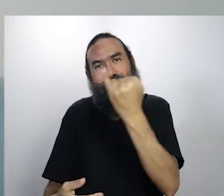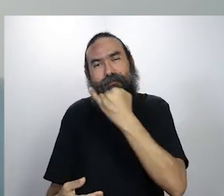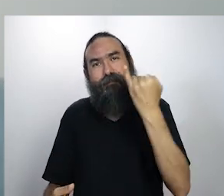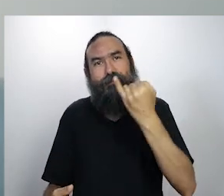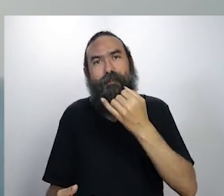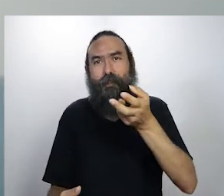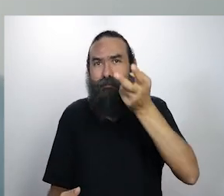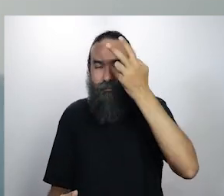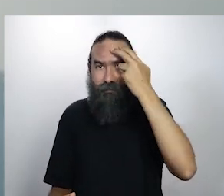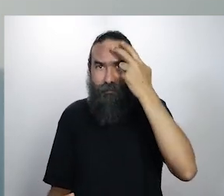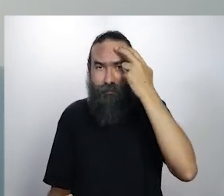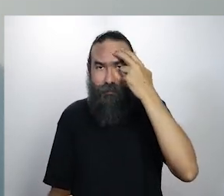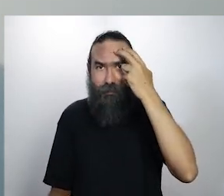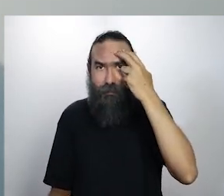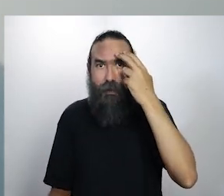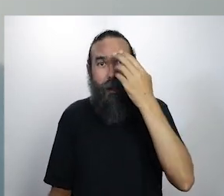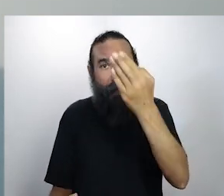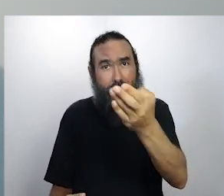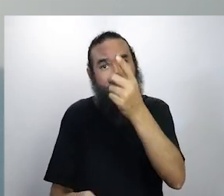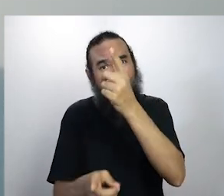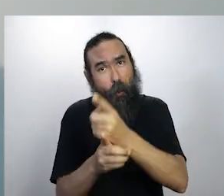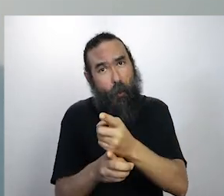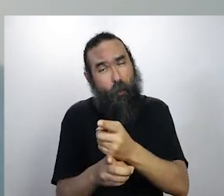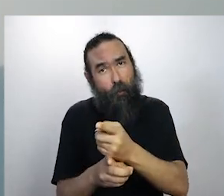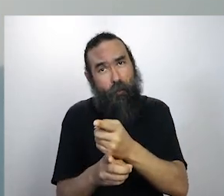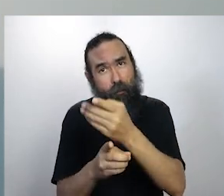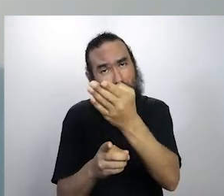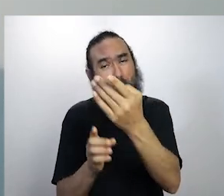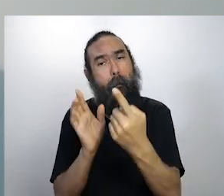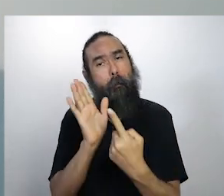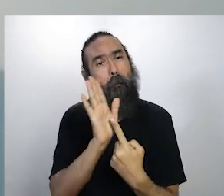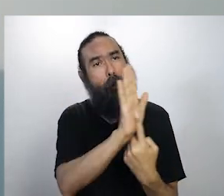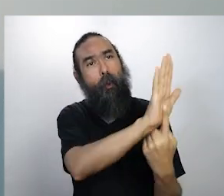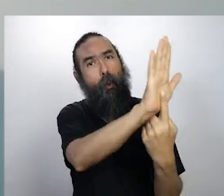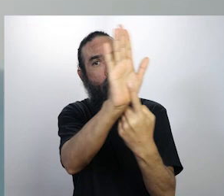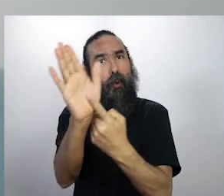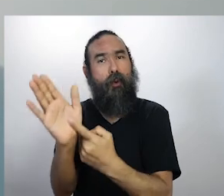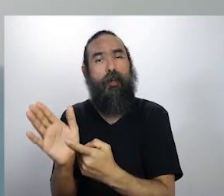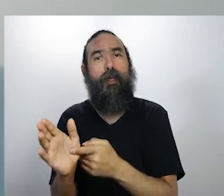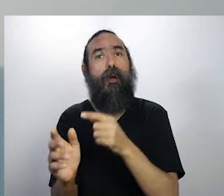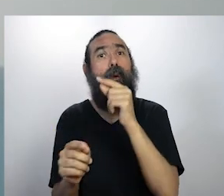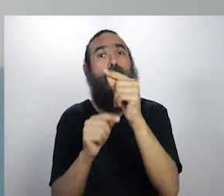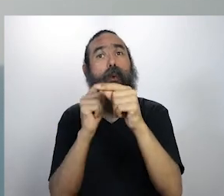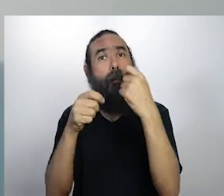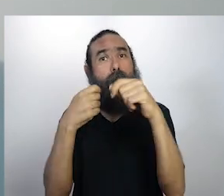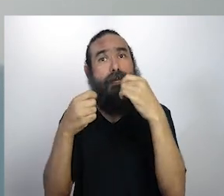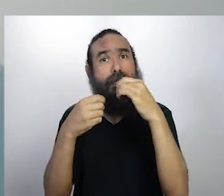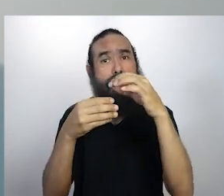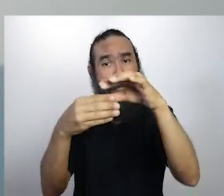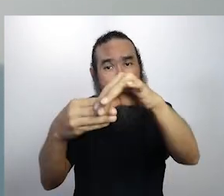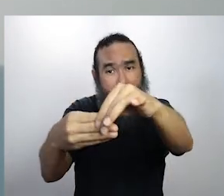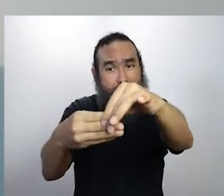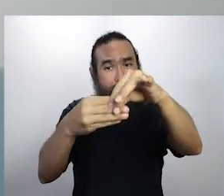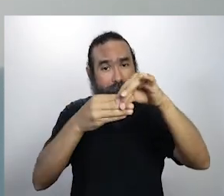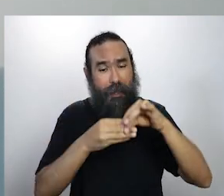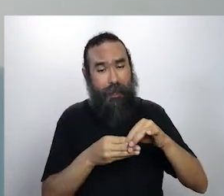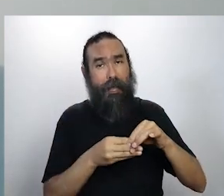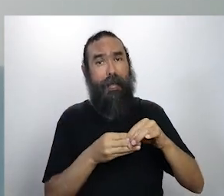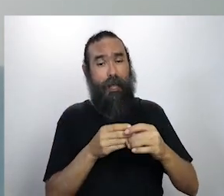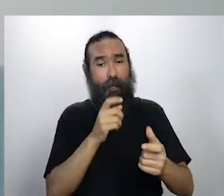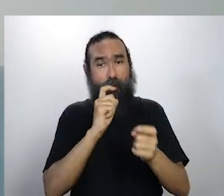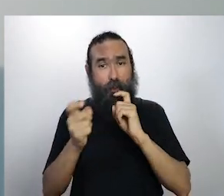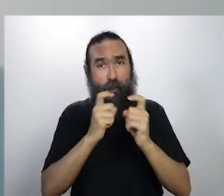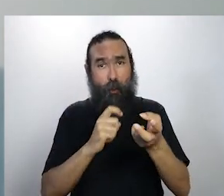o encontro apresenta e trazer essa discussão para dentro da universidade. Por mais que a gente faça isso,